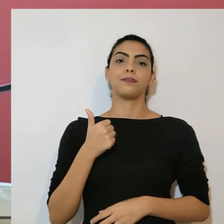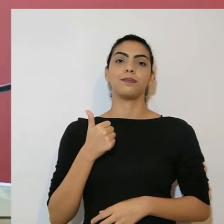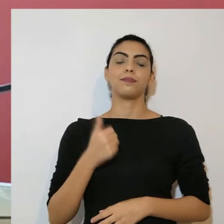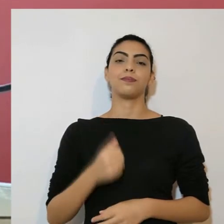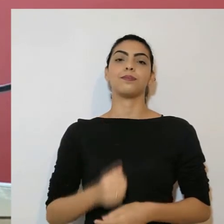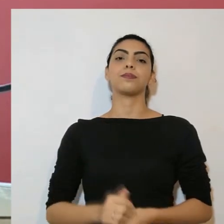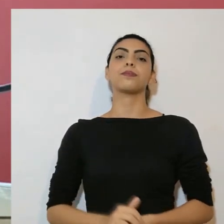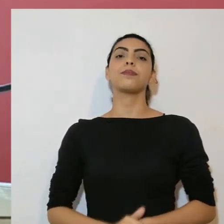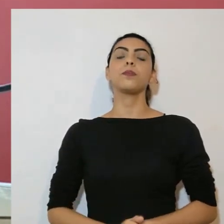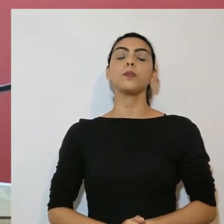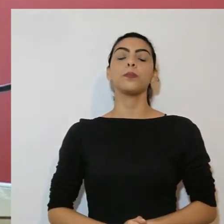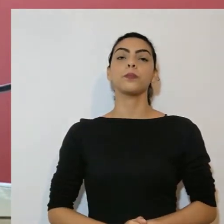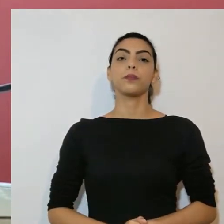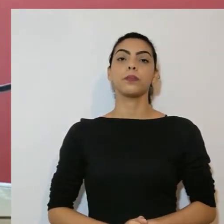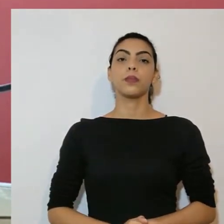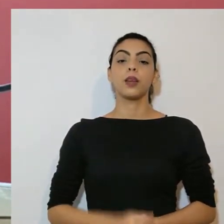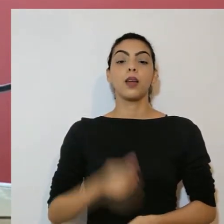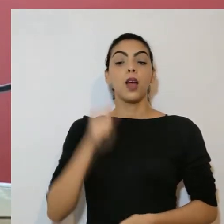beleza,